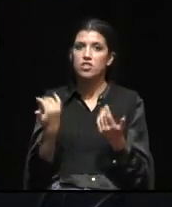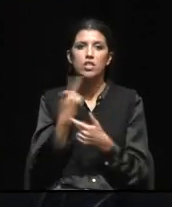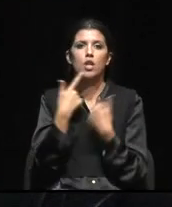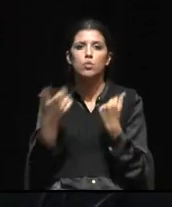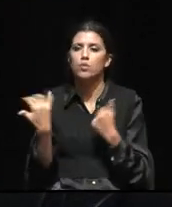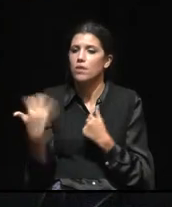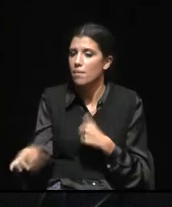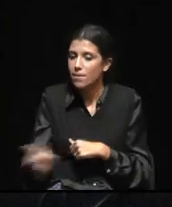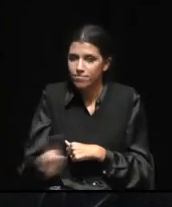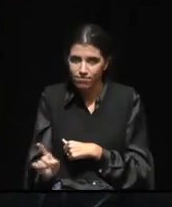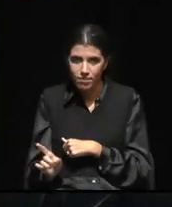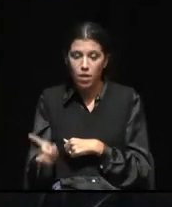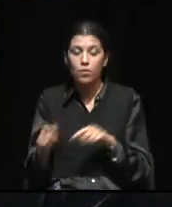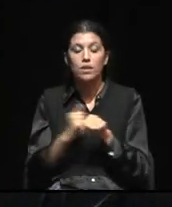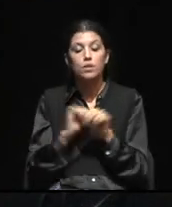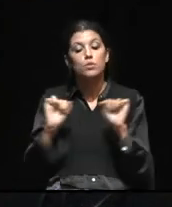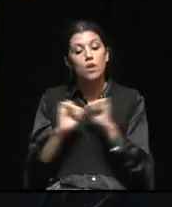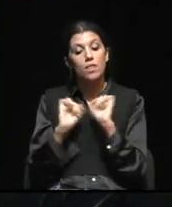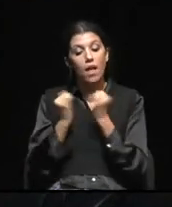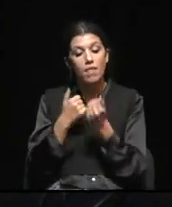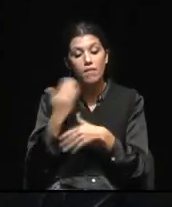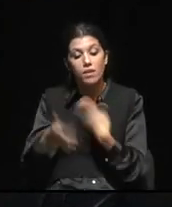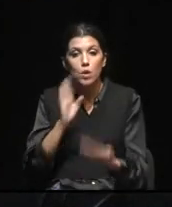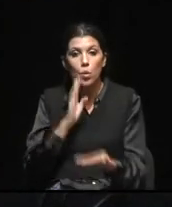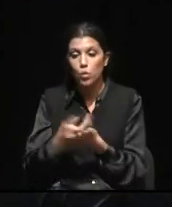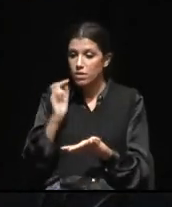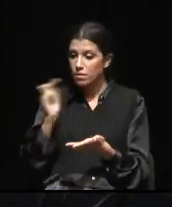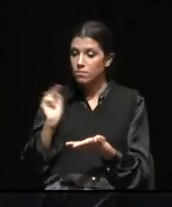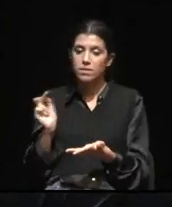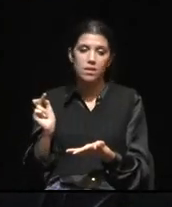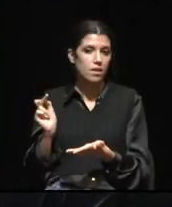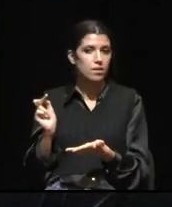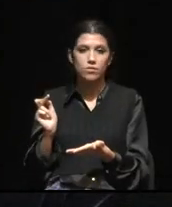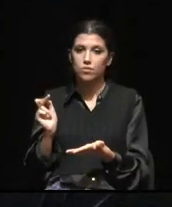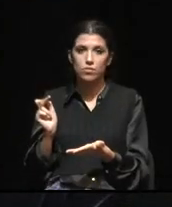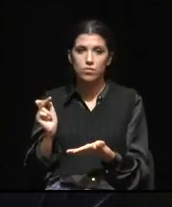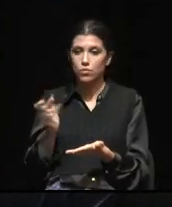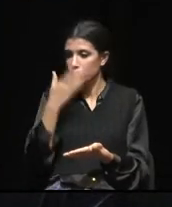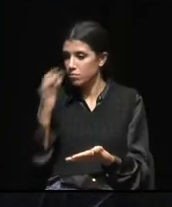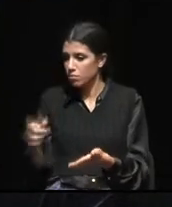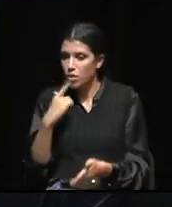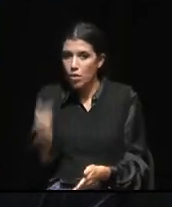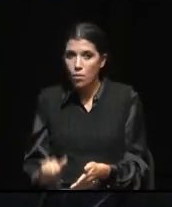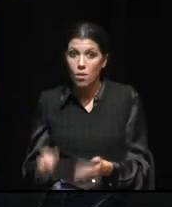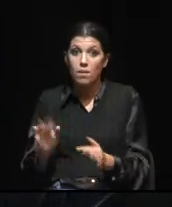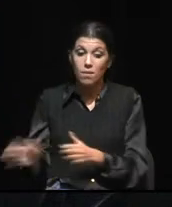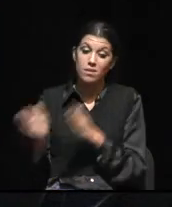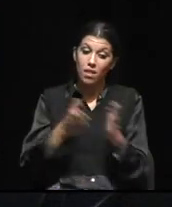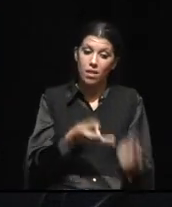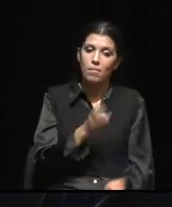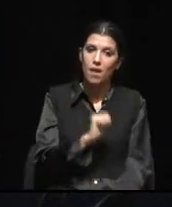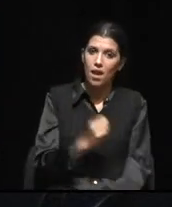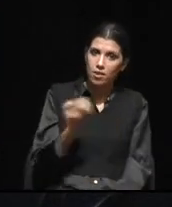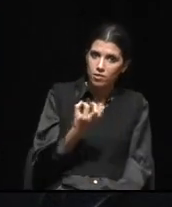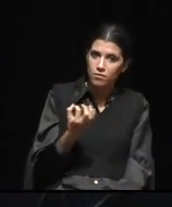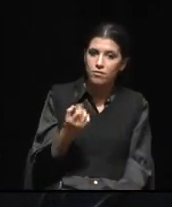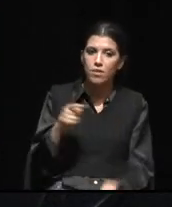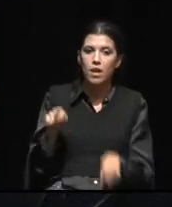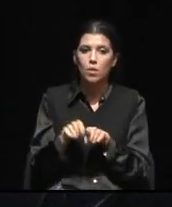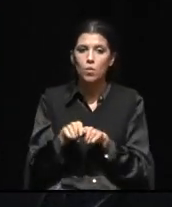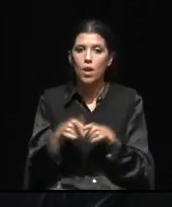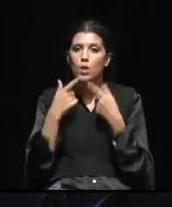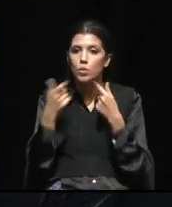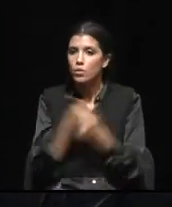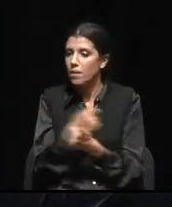mal e e que os avanços sociais que aconteceram nos últimos anos não podem de facto ser ignorados mas o partido socialista não assume que